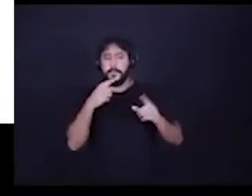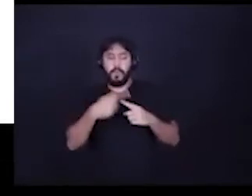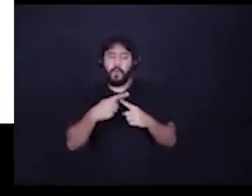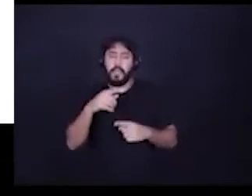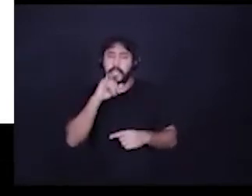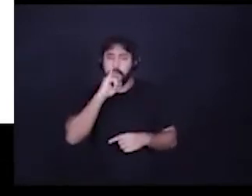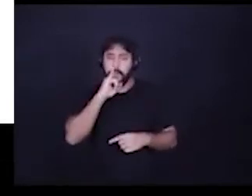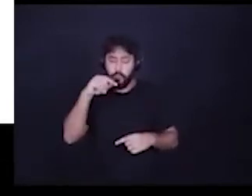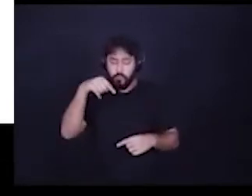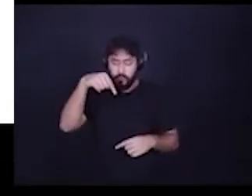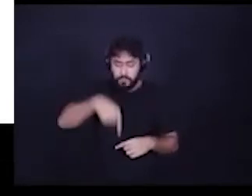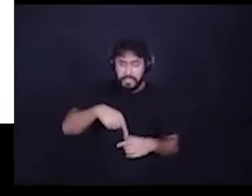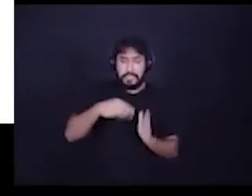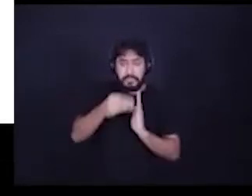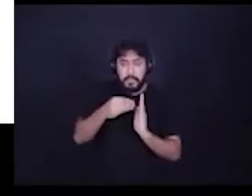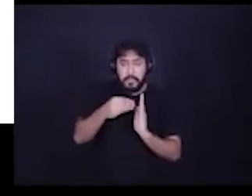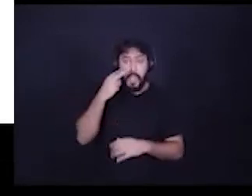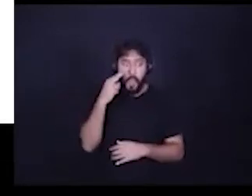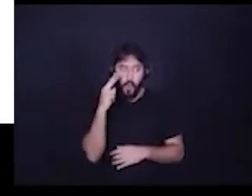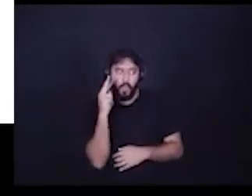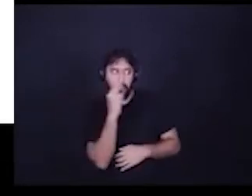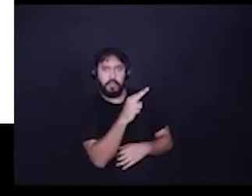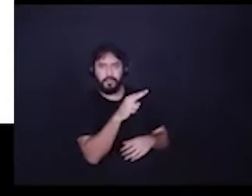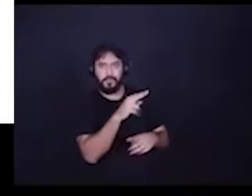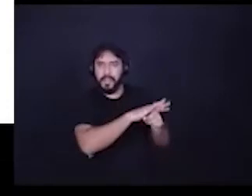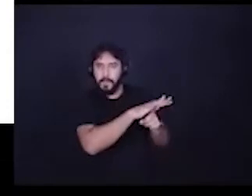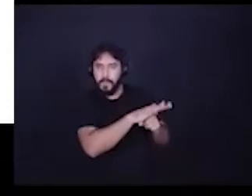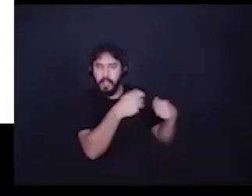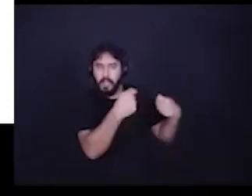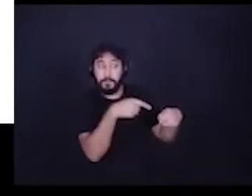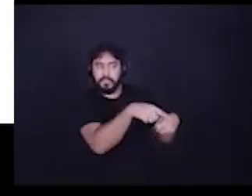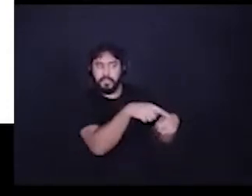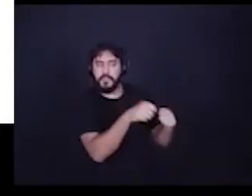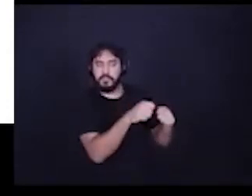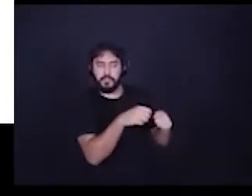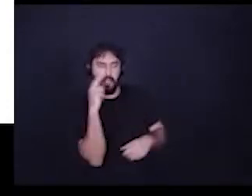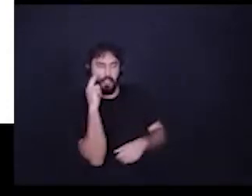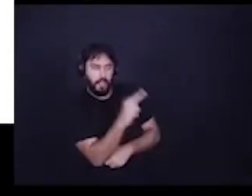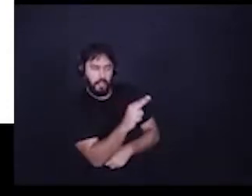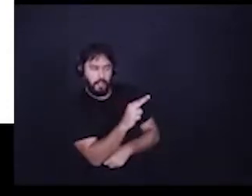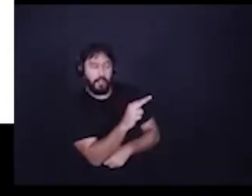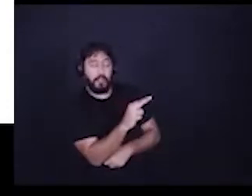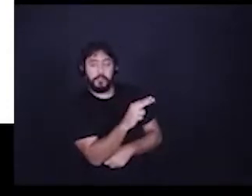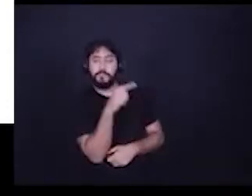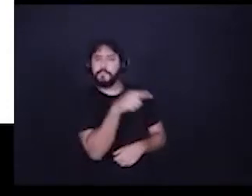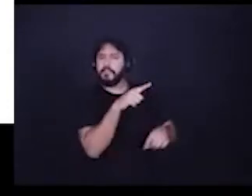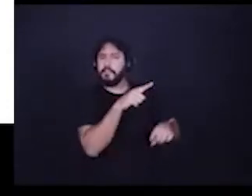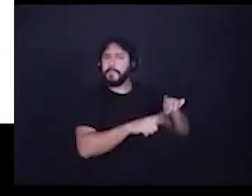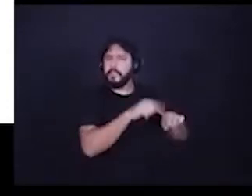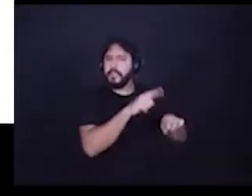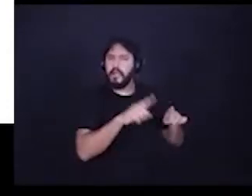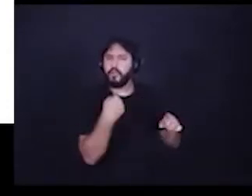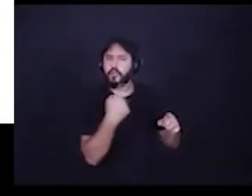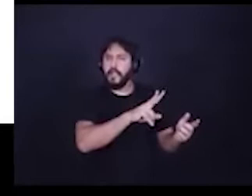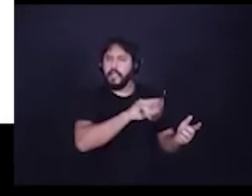objeto, que é esse objeto que emerge dessa demanda, que é o que a gente tem que fazer. E eu acho que esse objeto que a gente vai manipular ao longo